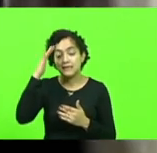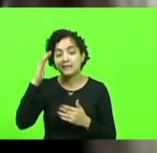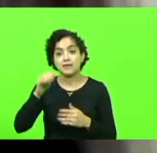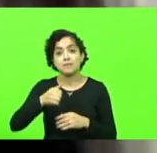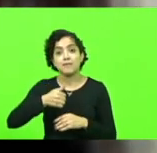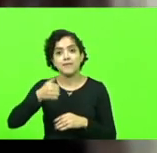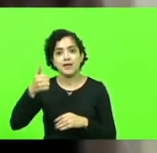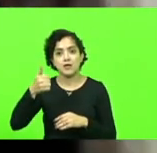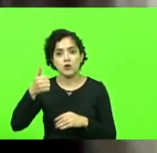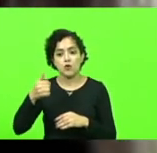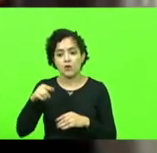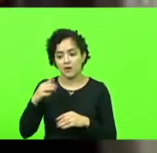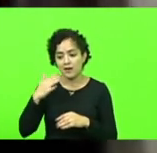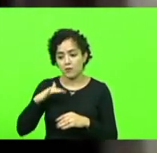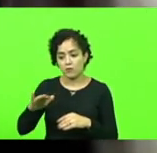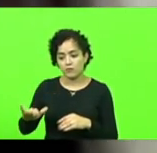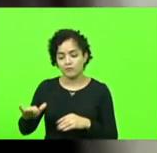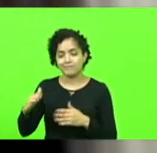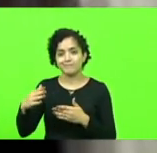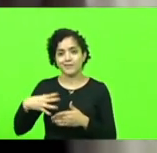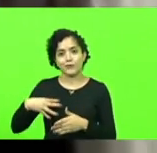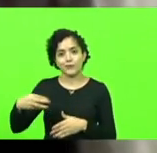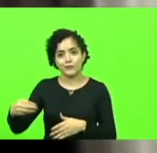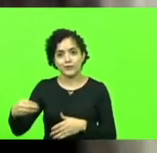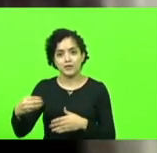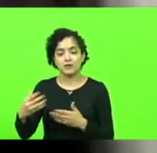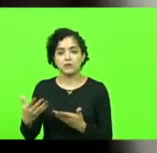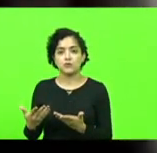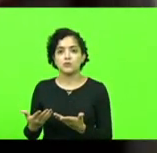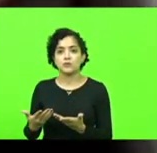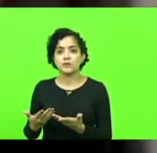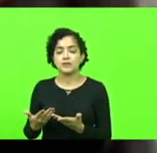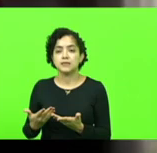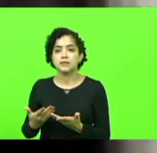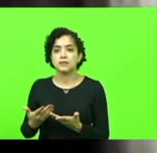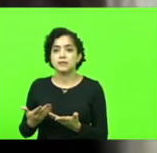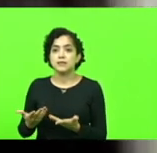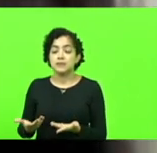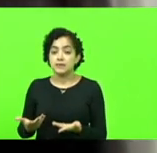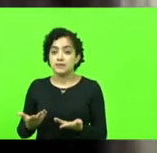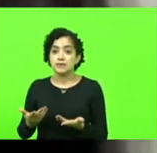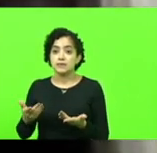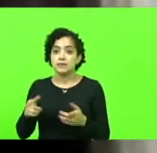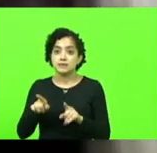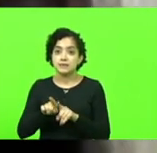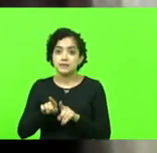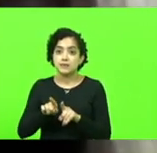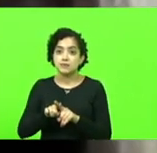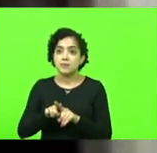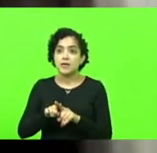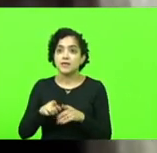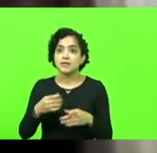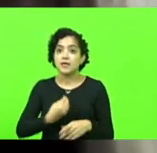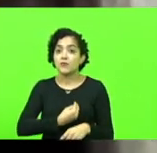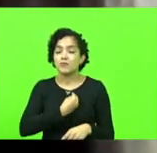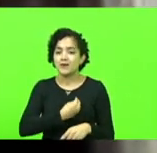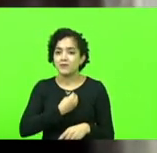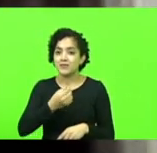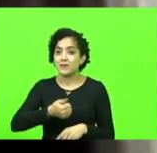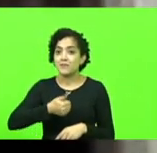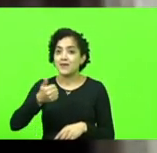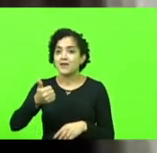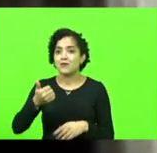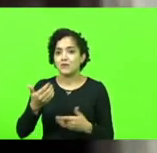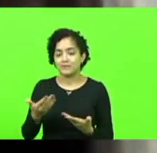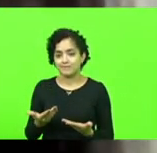a criança, o filho, e para que possam conduzir uma vida melhor, com qualidade de